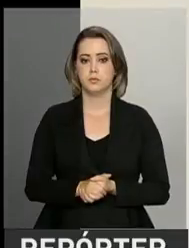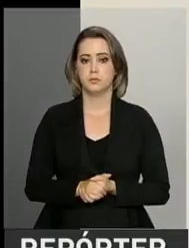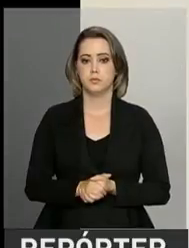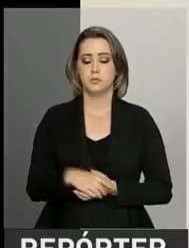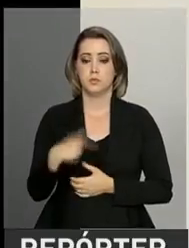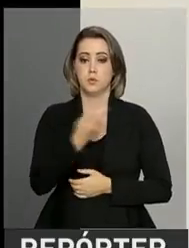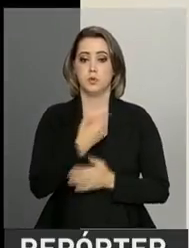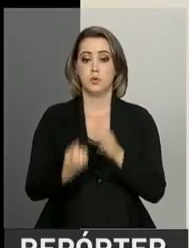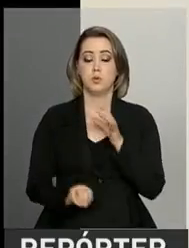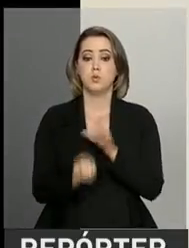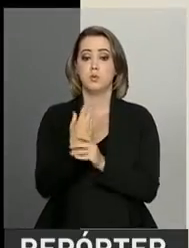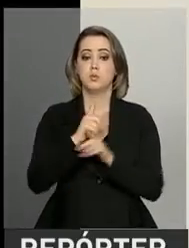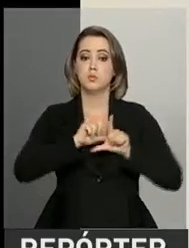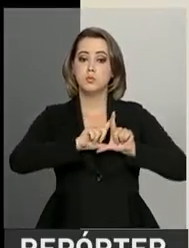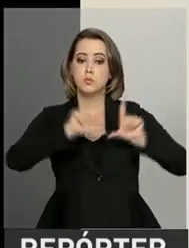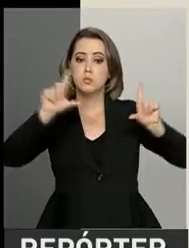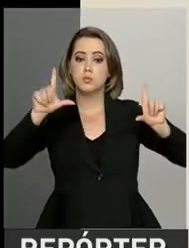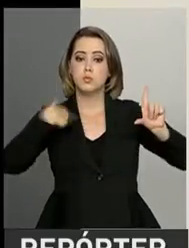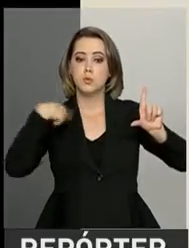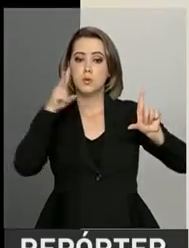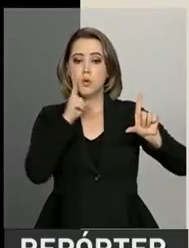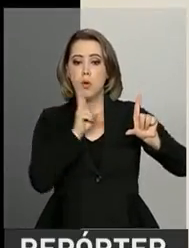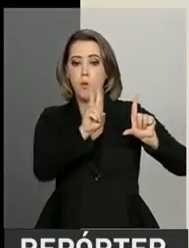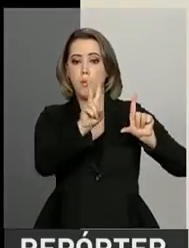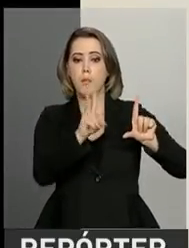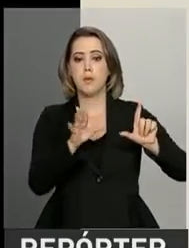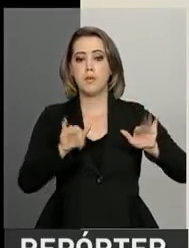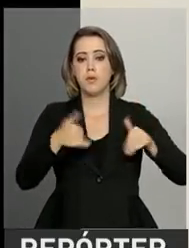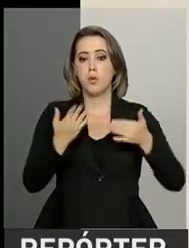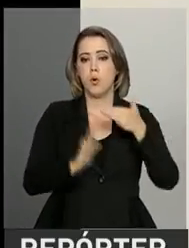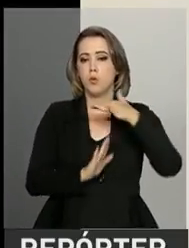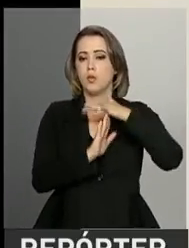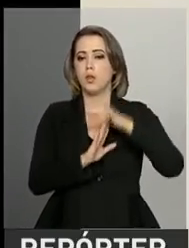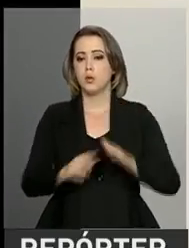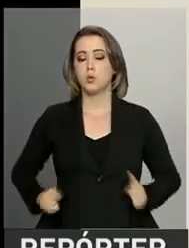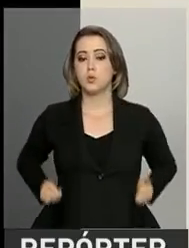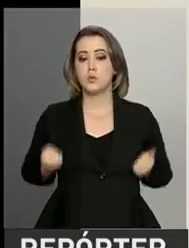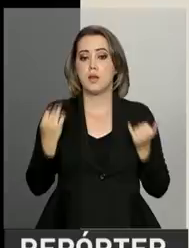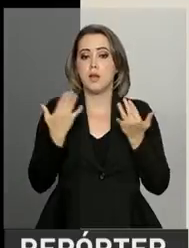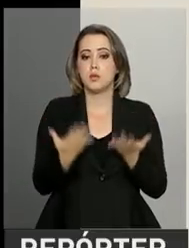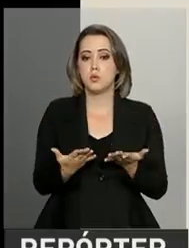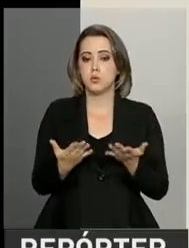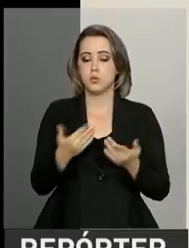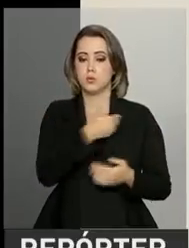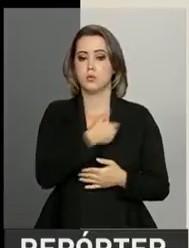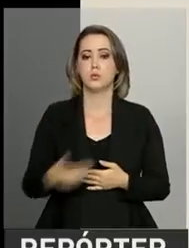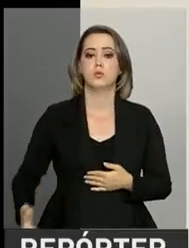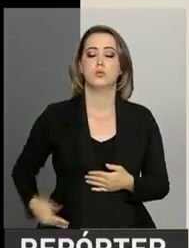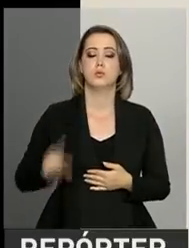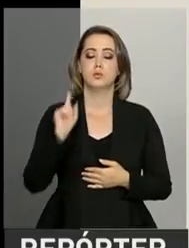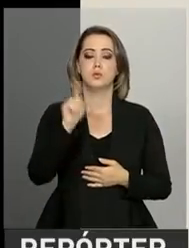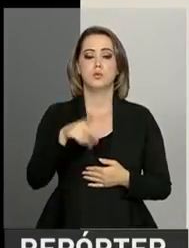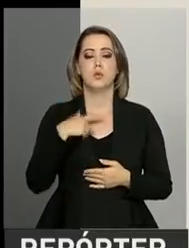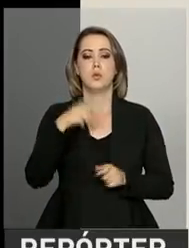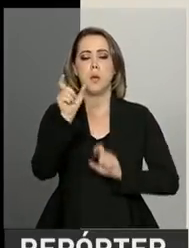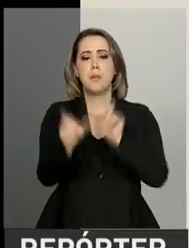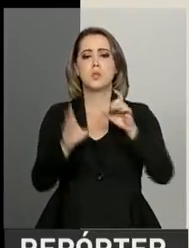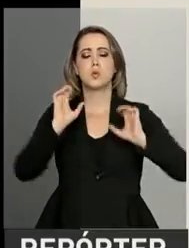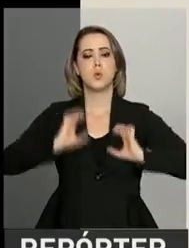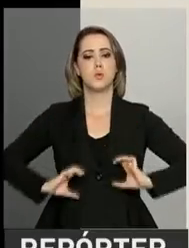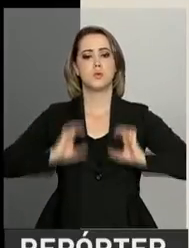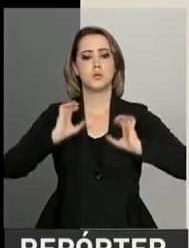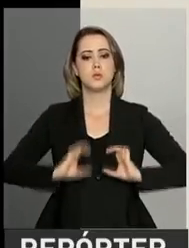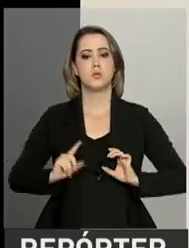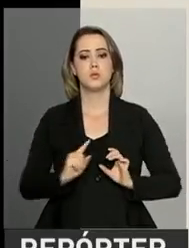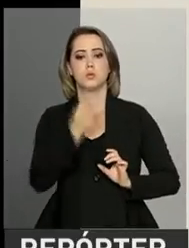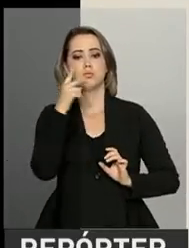Nós criamos um portal de acompanhamento do gasto do teto do gasto público. O que é esse portal? O cidadão comum, ele vai poder, em